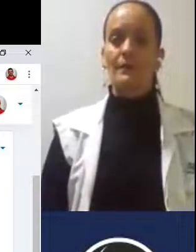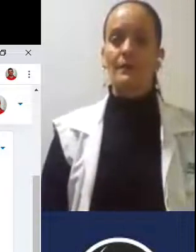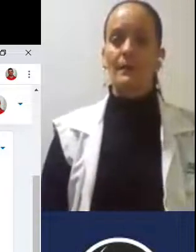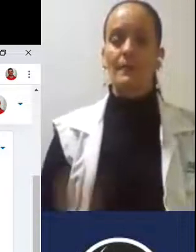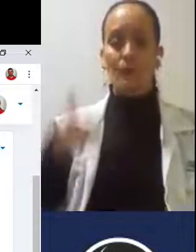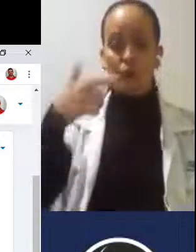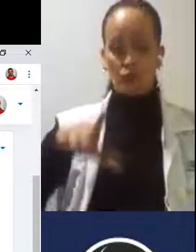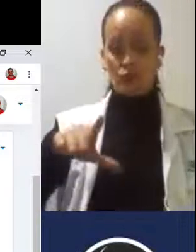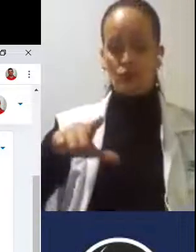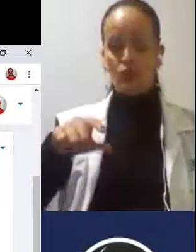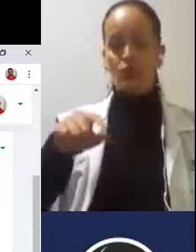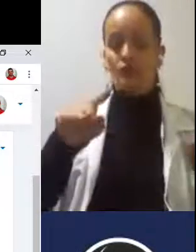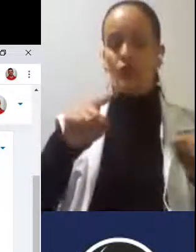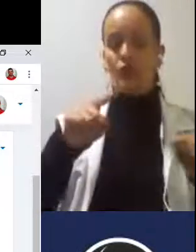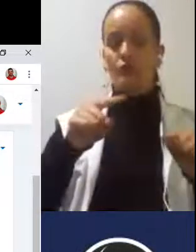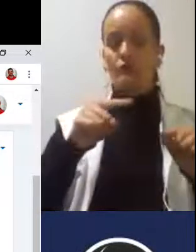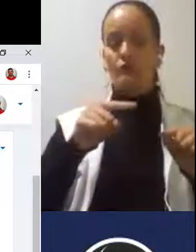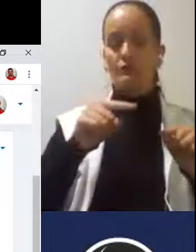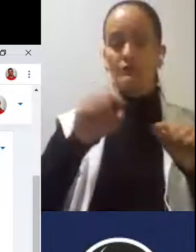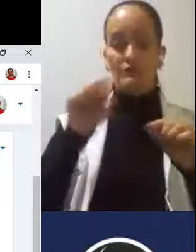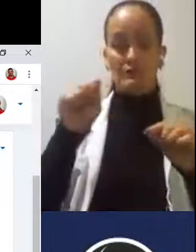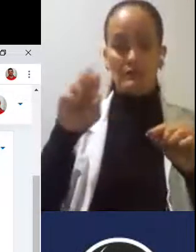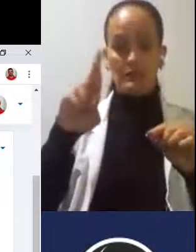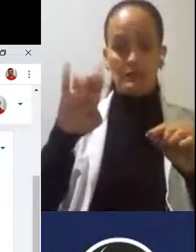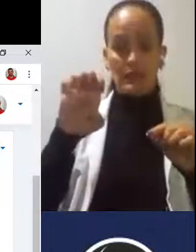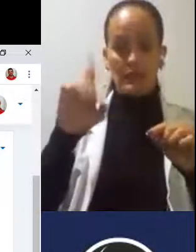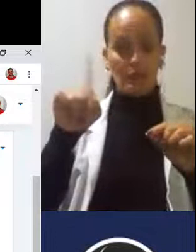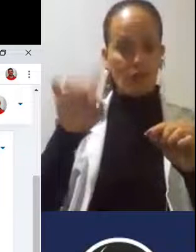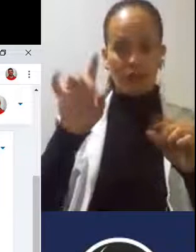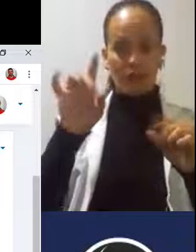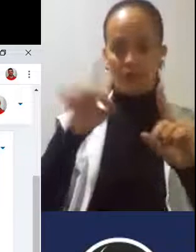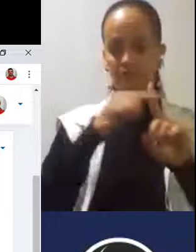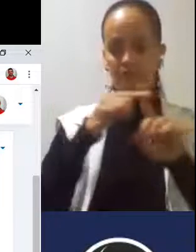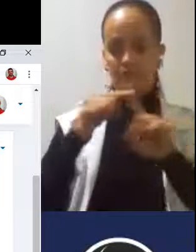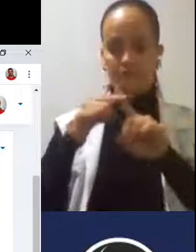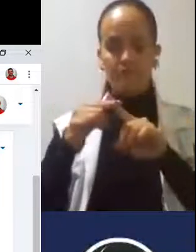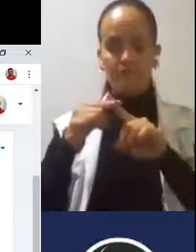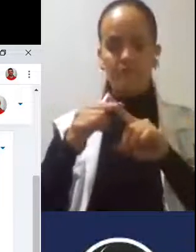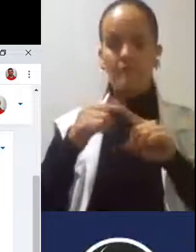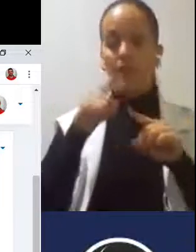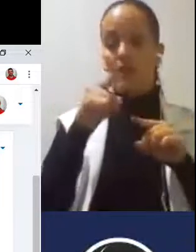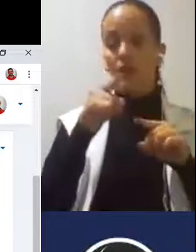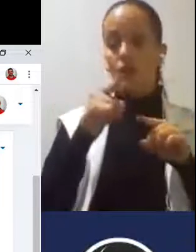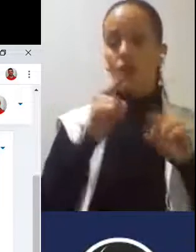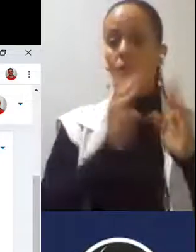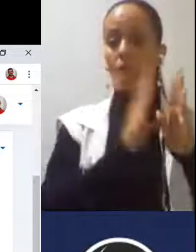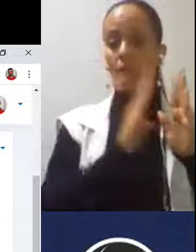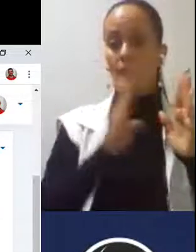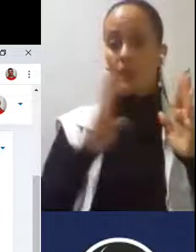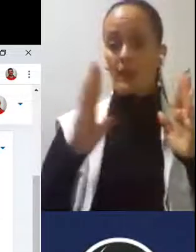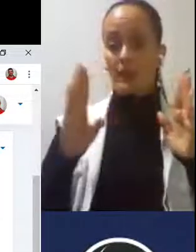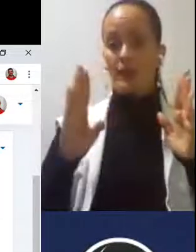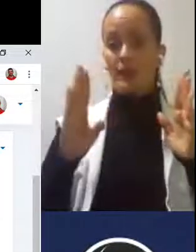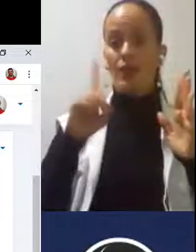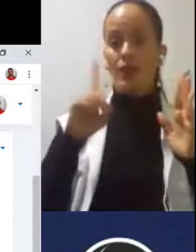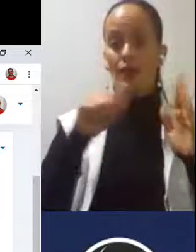somar as cargas. Ligação em paralelo, basta calcular o equivalente, seja fazendo dessa fórmula